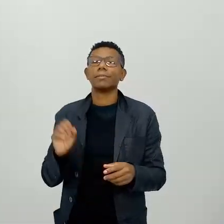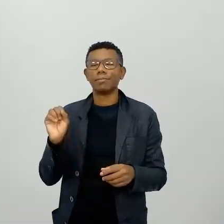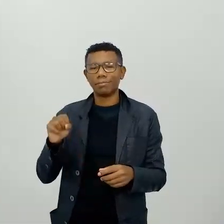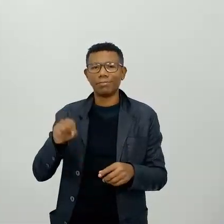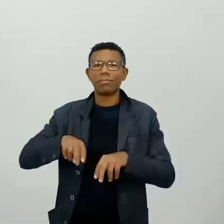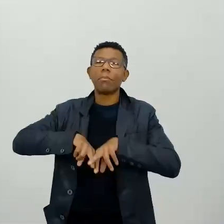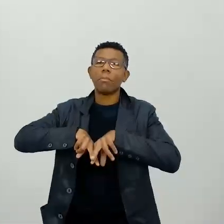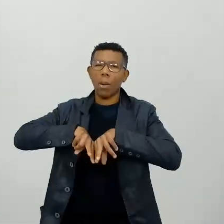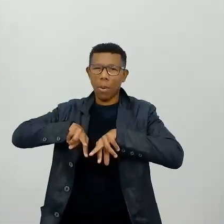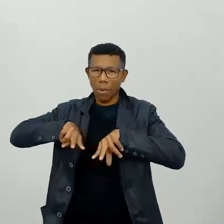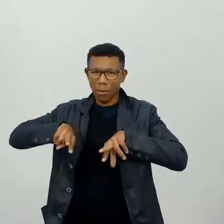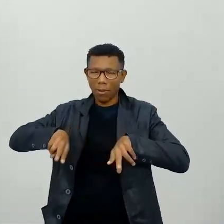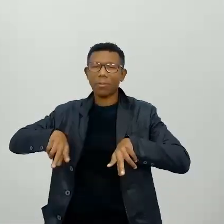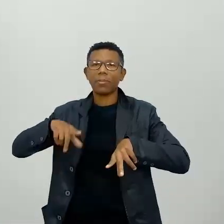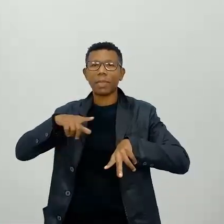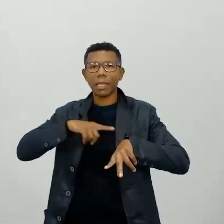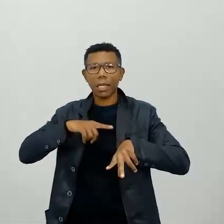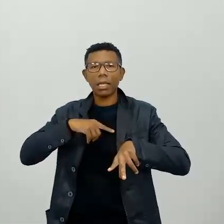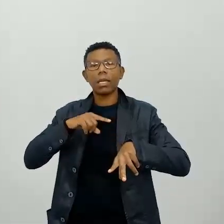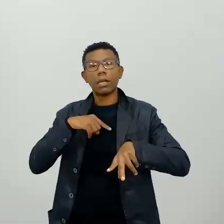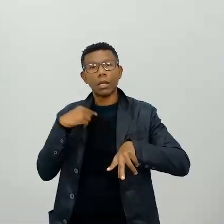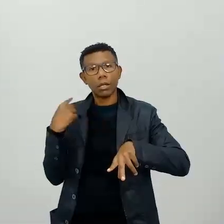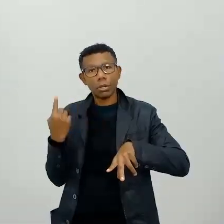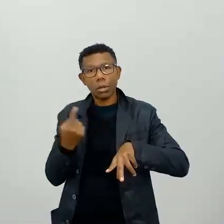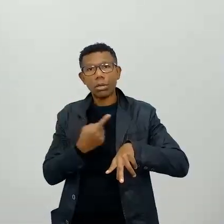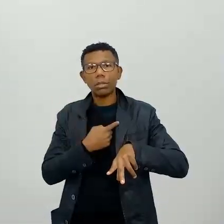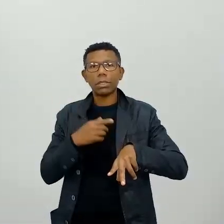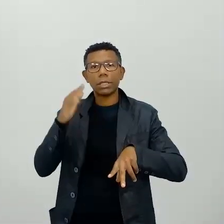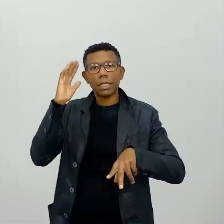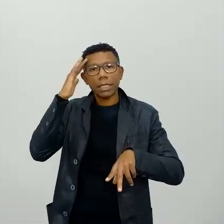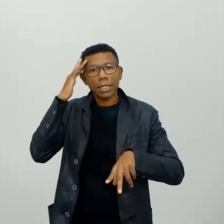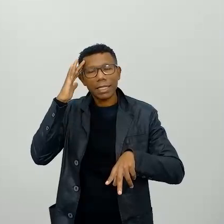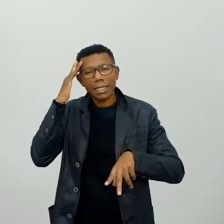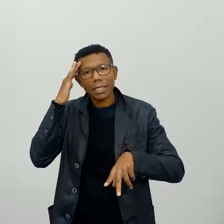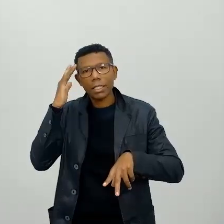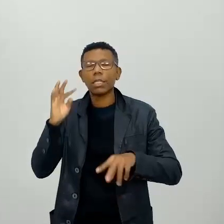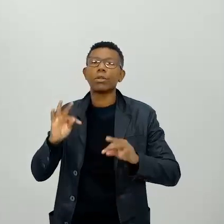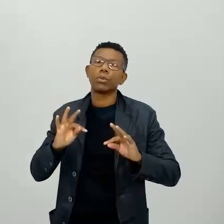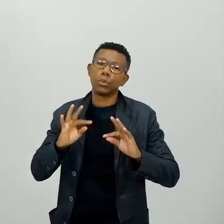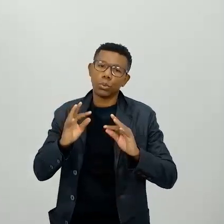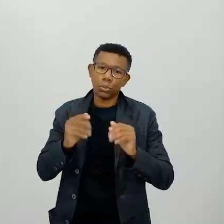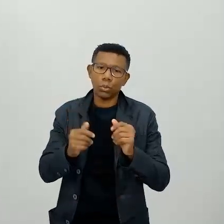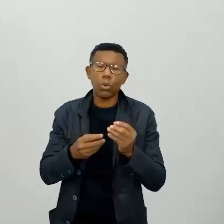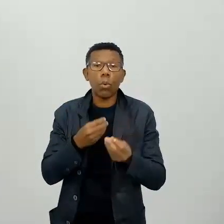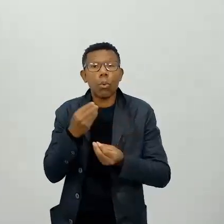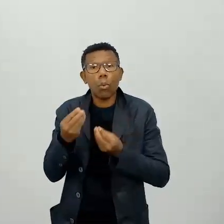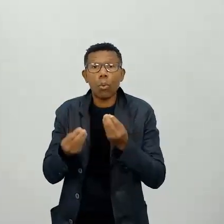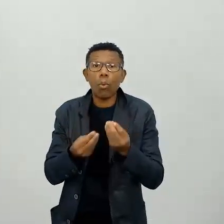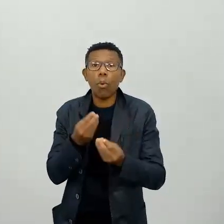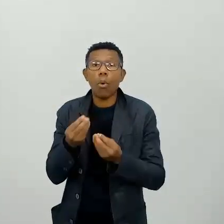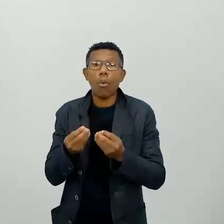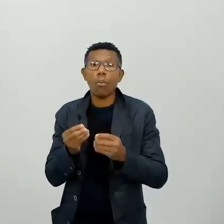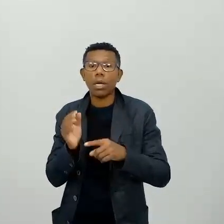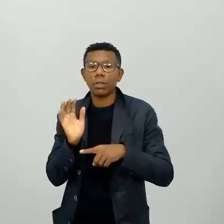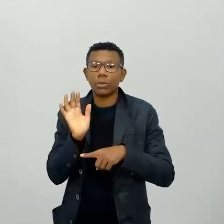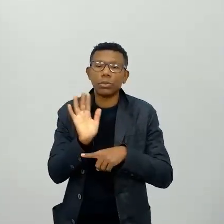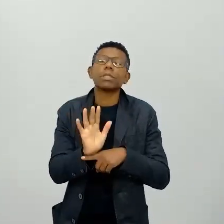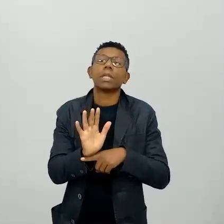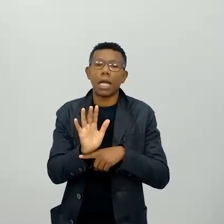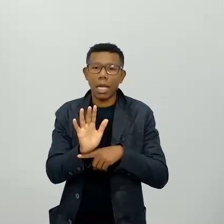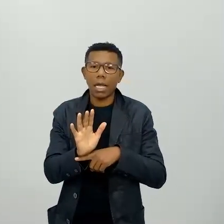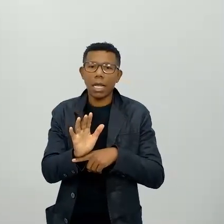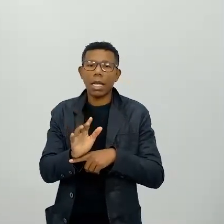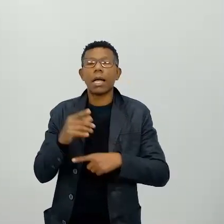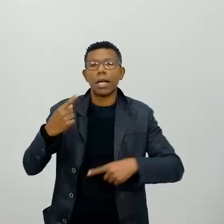como a gente colocou, mas acho que a gente conseguiu contemplar que a maioria que vai ao encontro daquilo que a gente está propondo aqui hoje